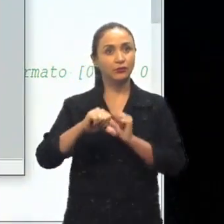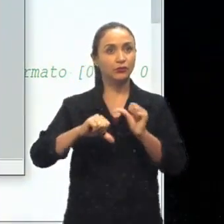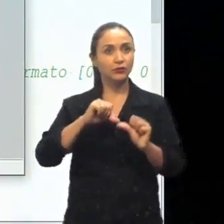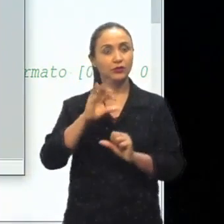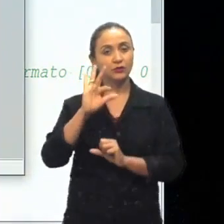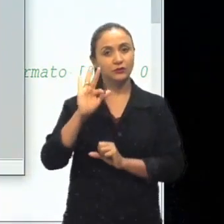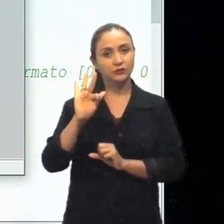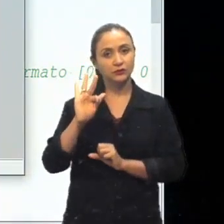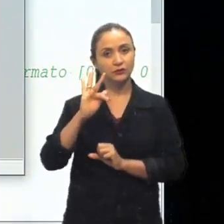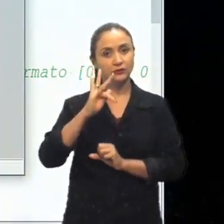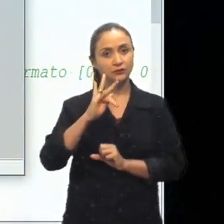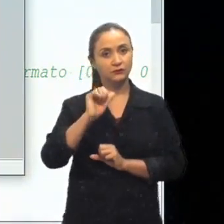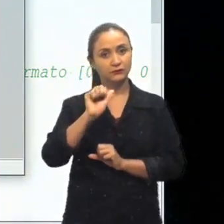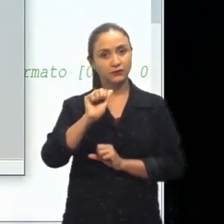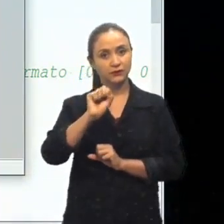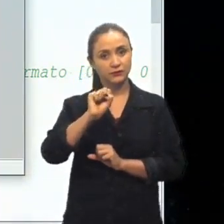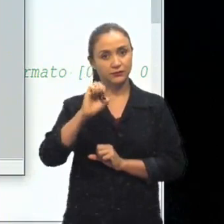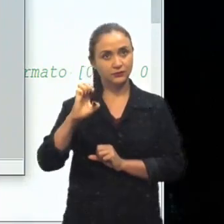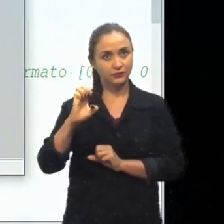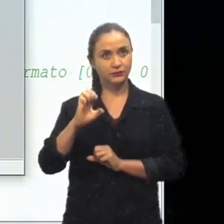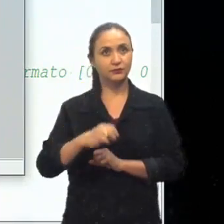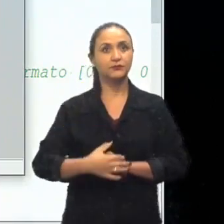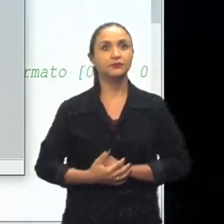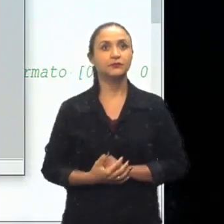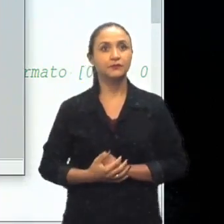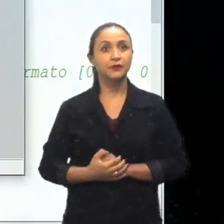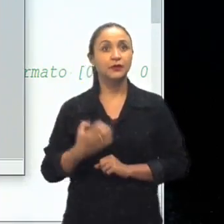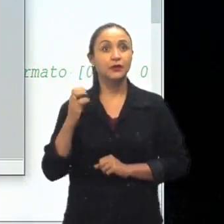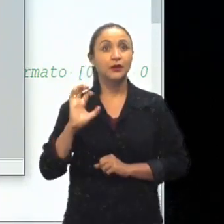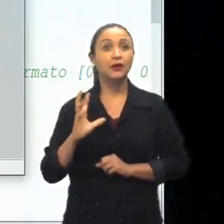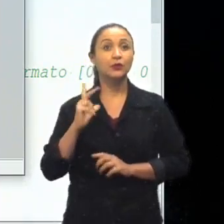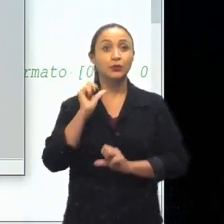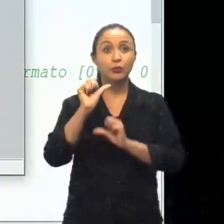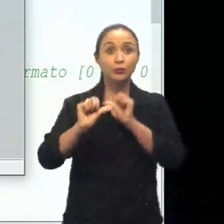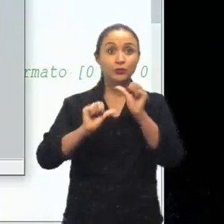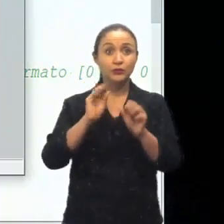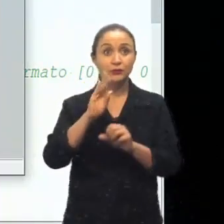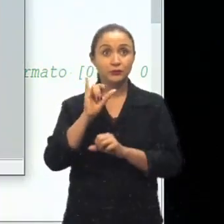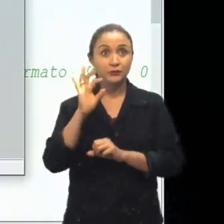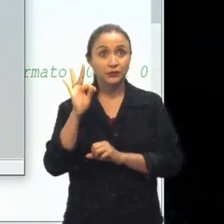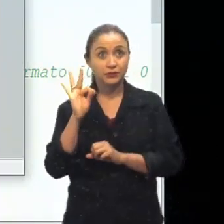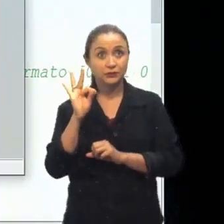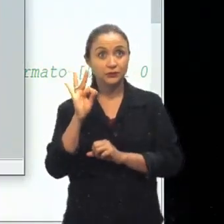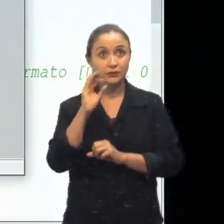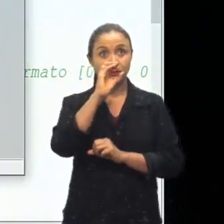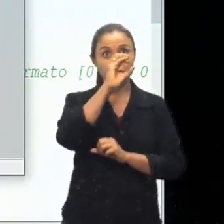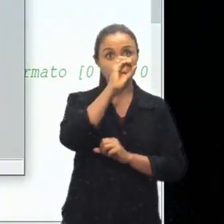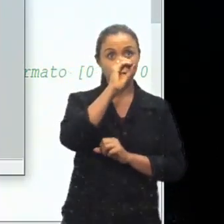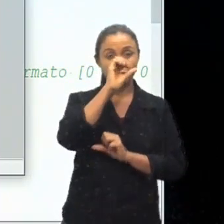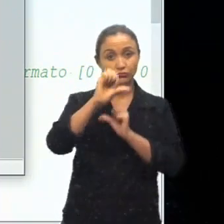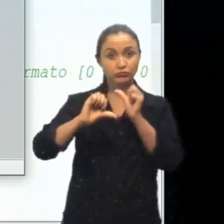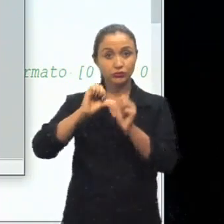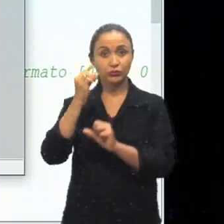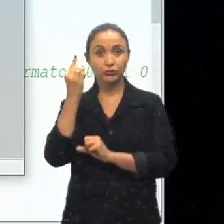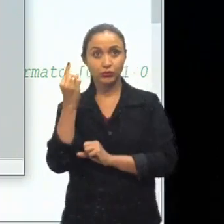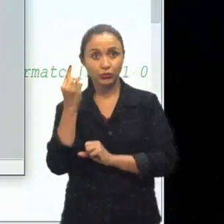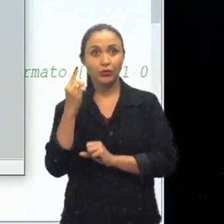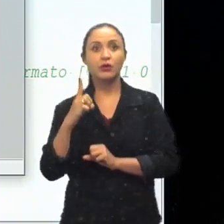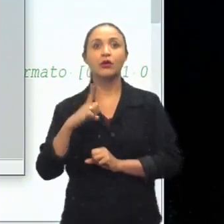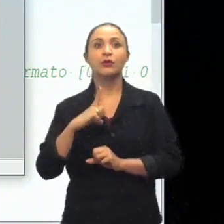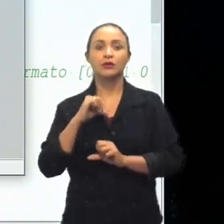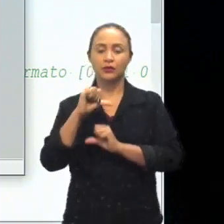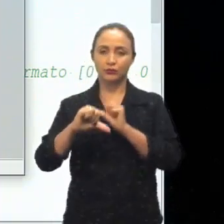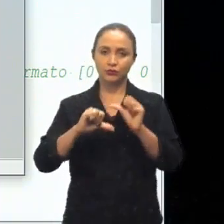senoide. A senoide está vindo normal. Ocorreu a mudança de bit. Passou de 0 para 1. Tem a mudança